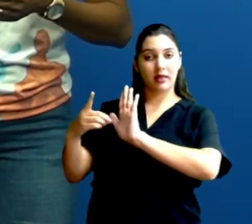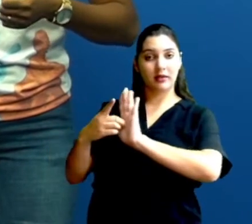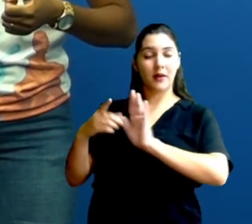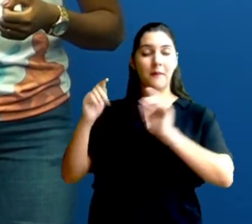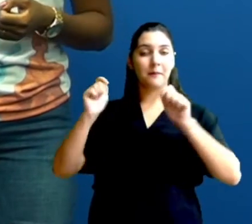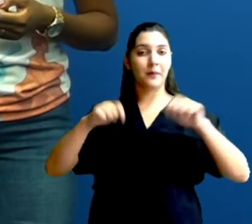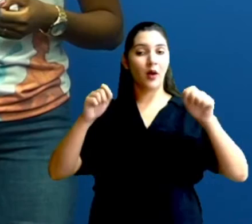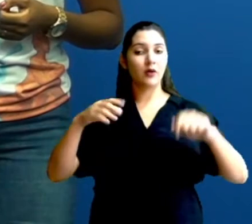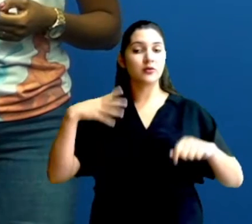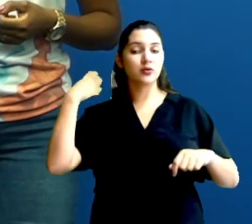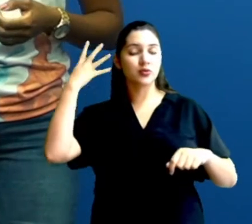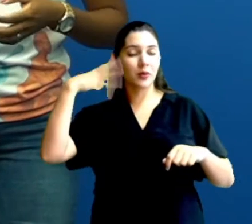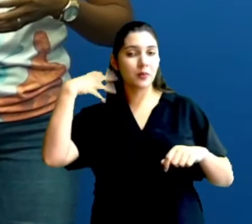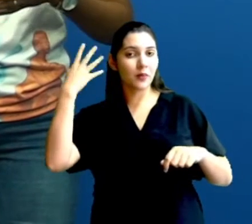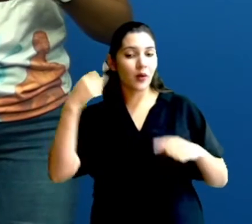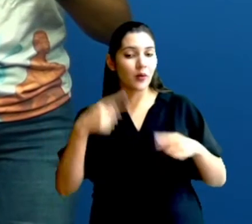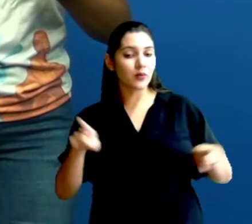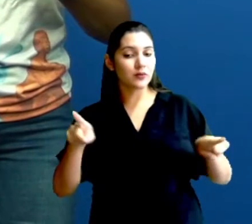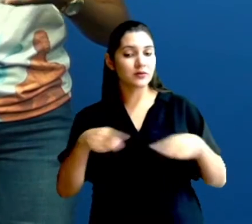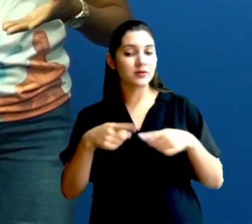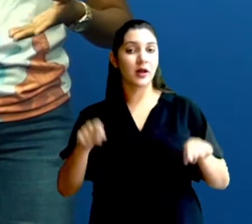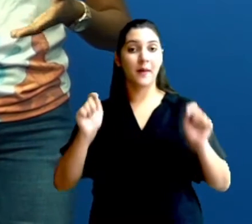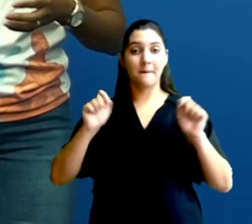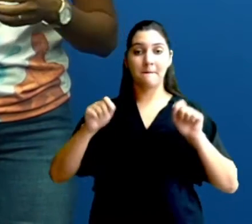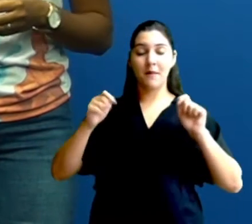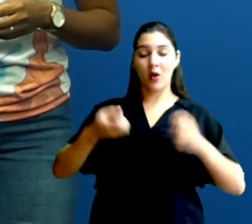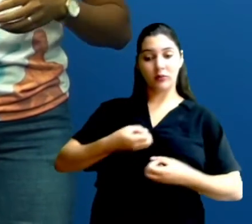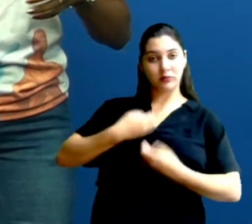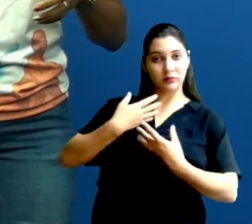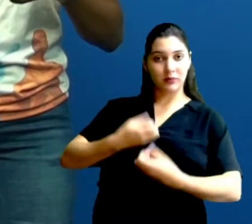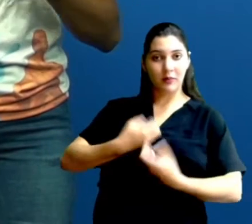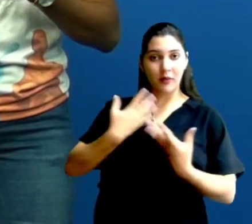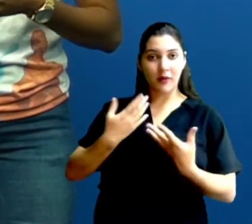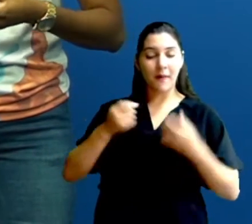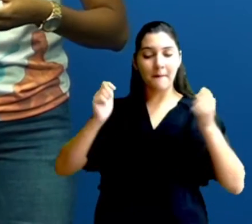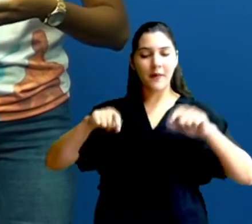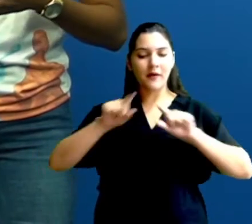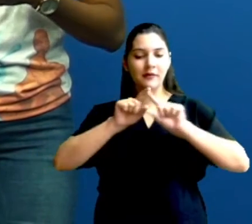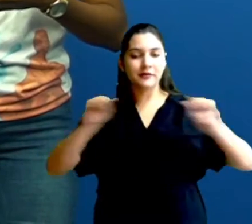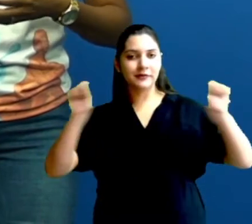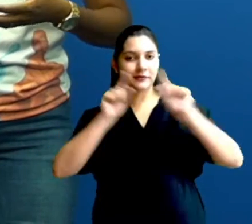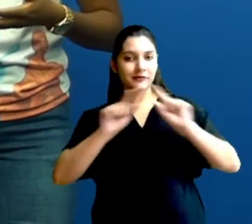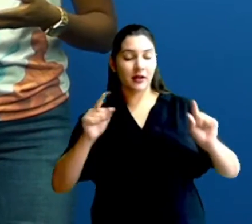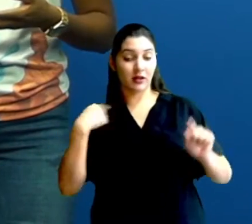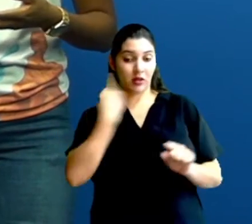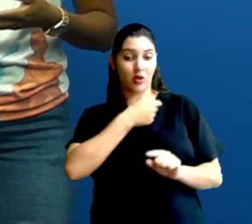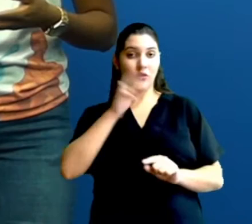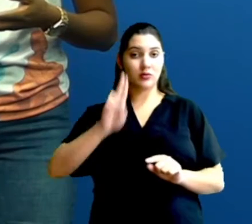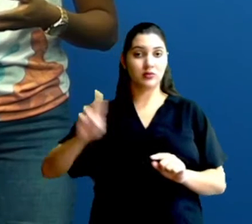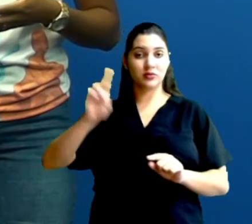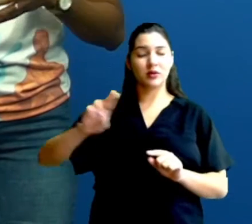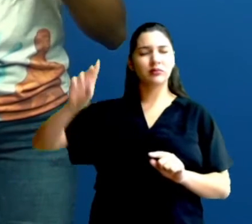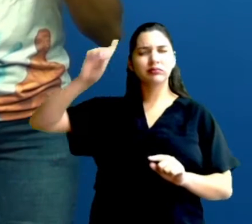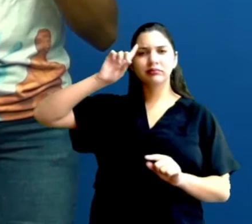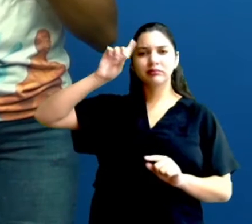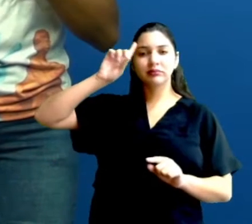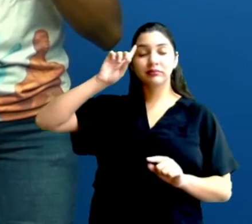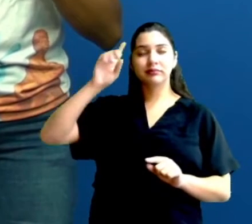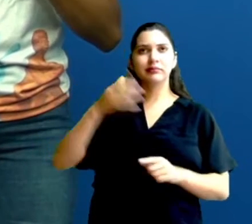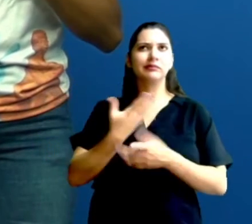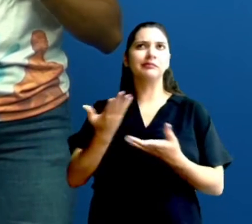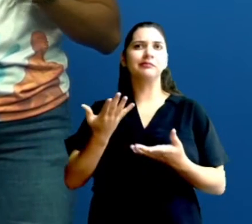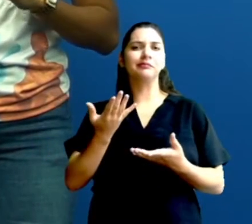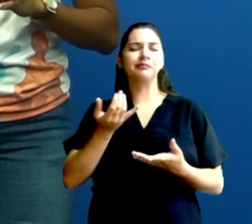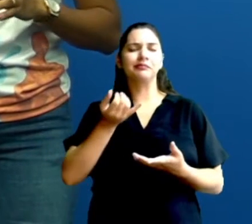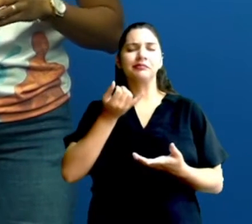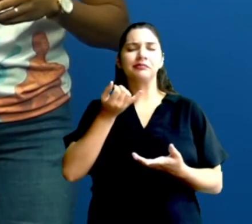numa música, pode ser num poema, pode ser em frases que nós utilizamos no cotidiano e muitas vezes